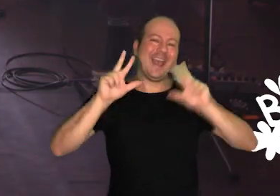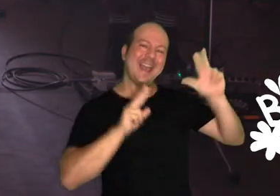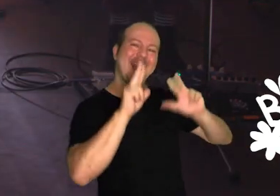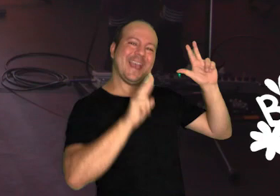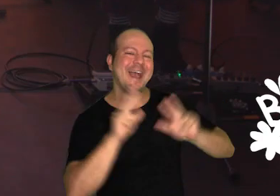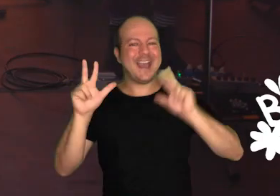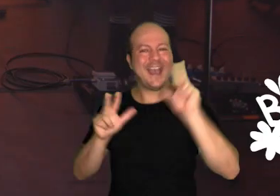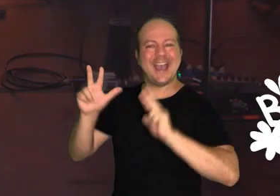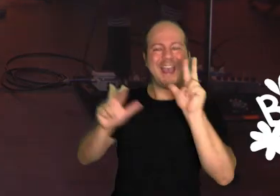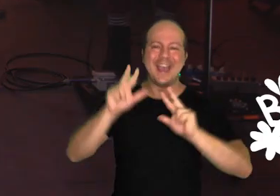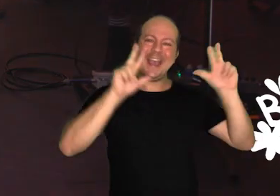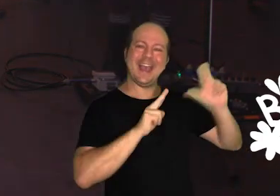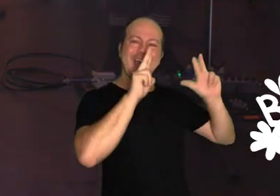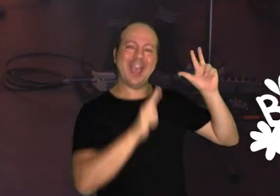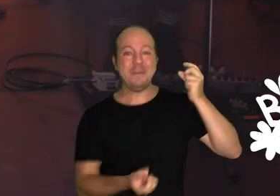pipoca, pipoca, pipoca,